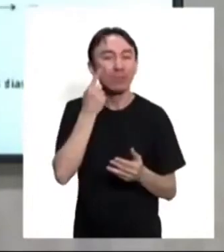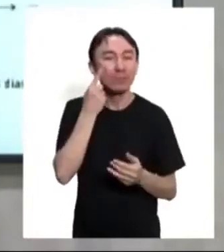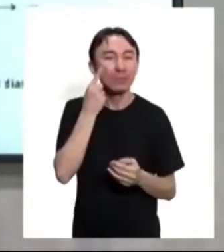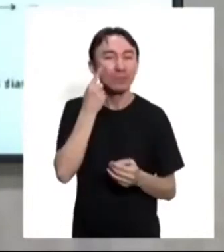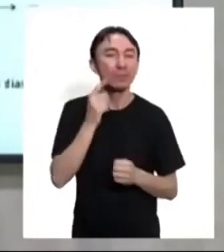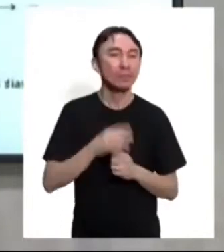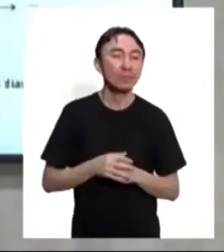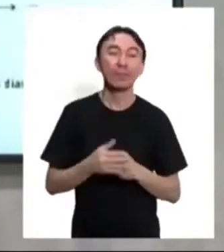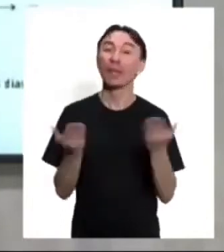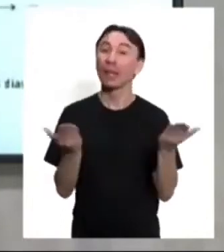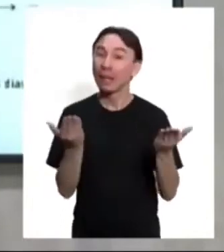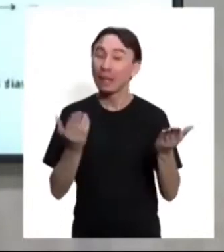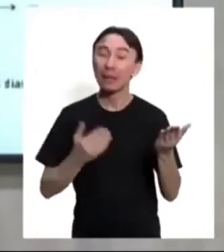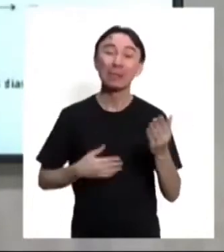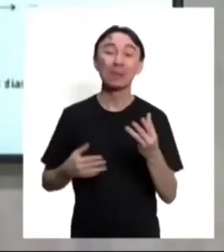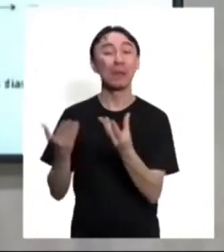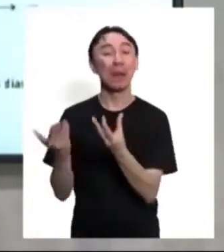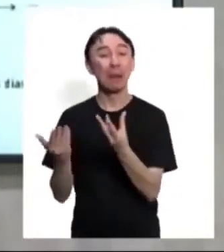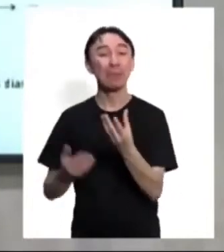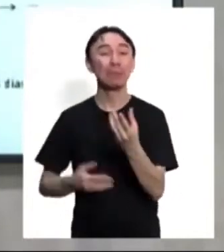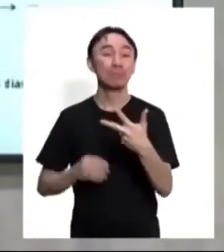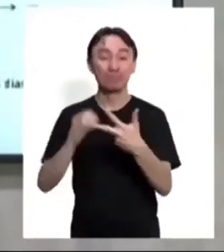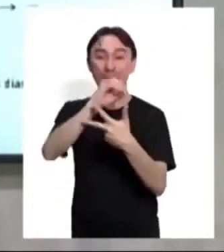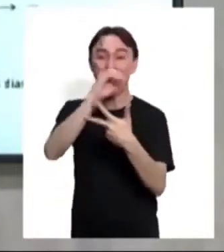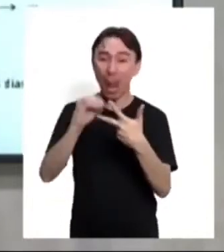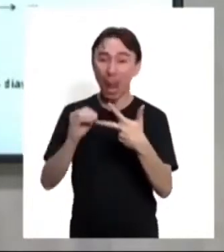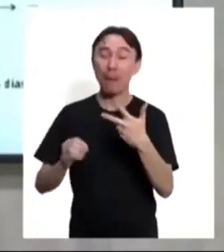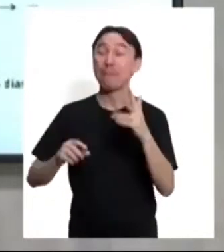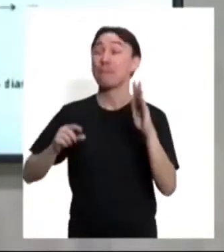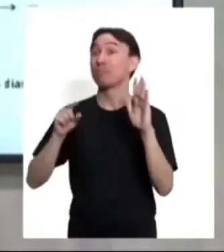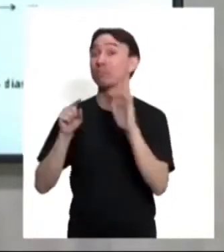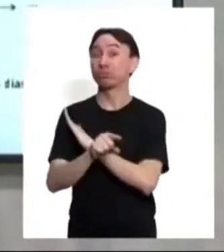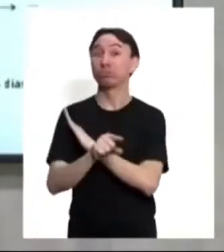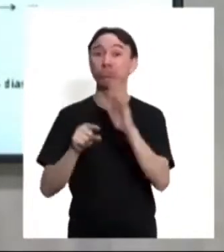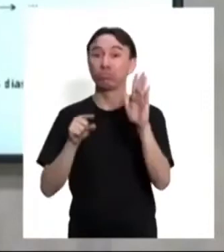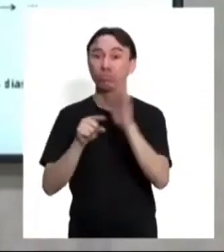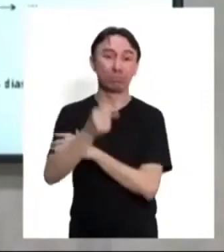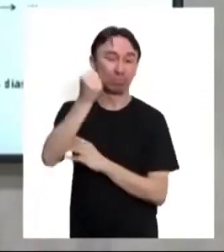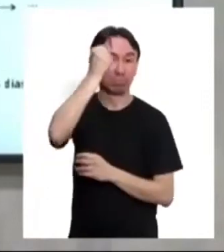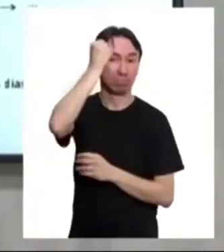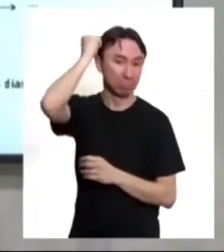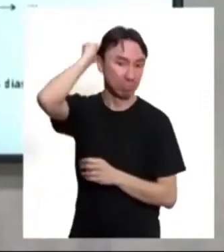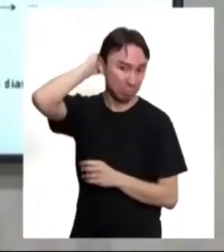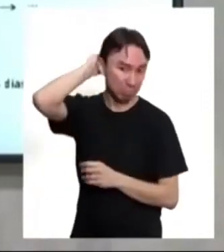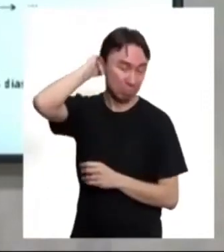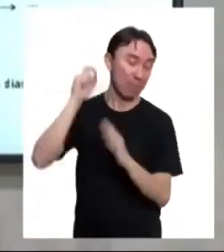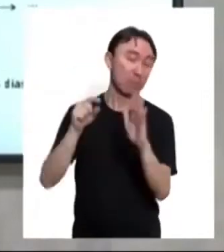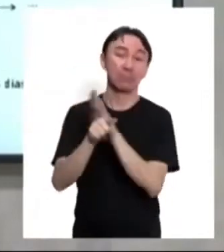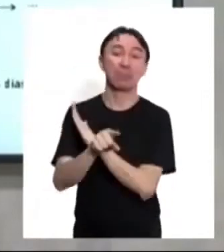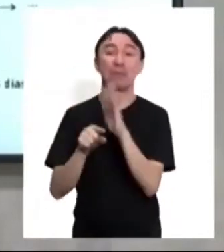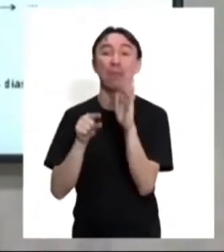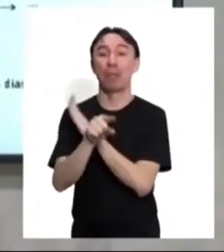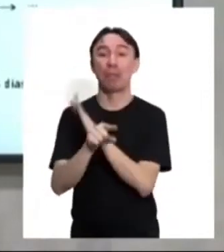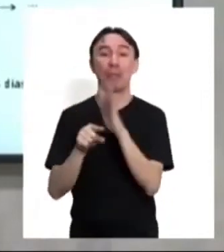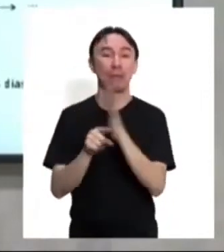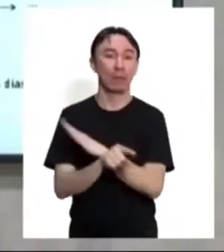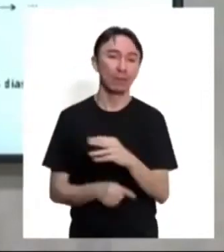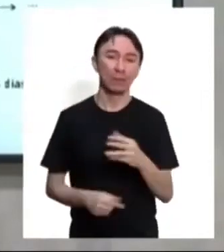é o que mais se pergunta em prova de vestibular. Principalmente no Enem, já caiu tantas vezes no